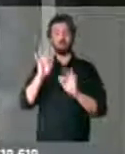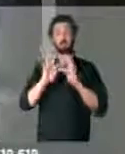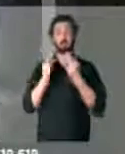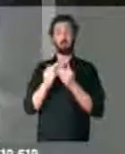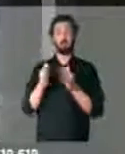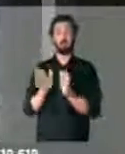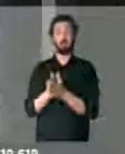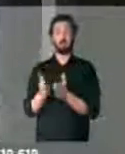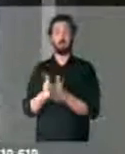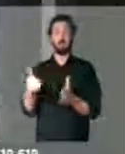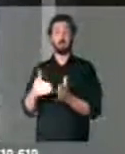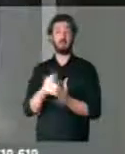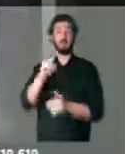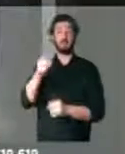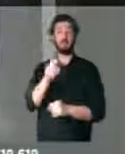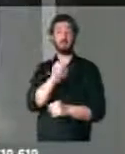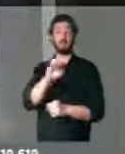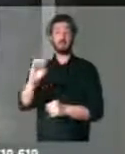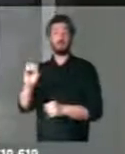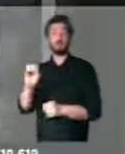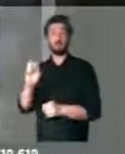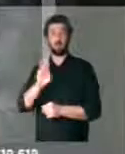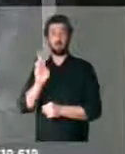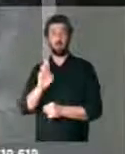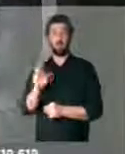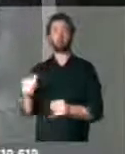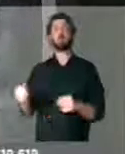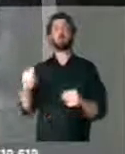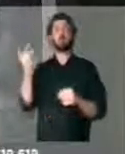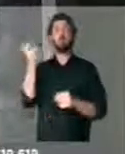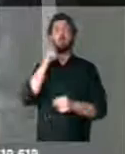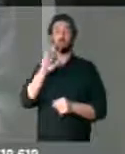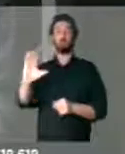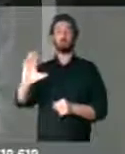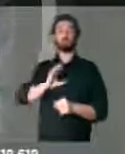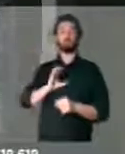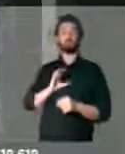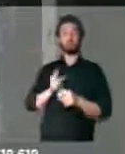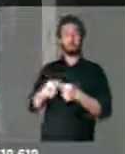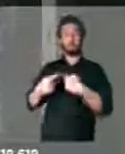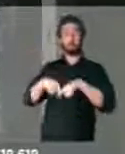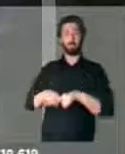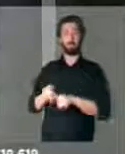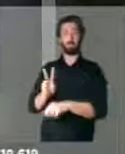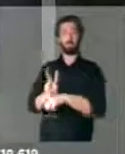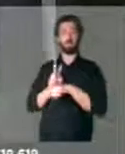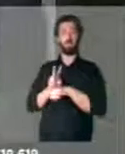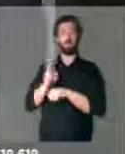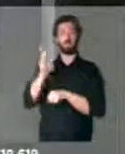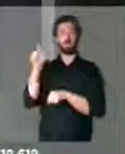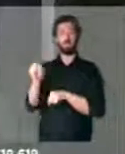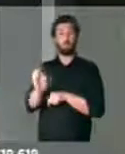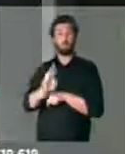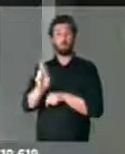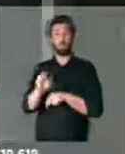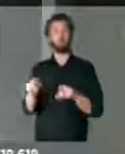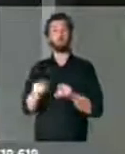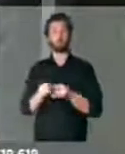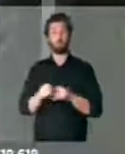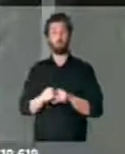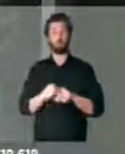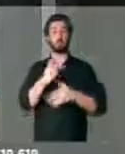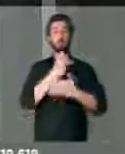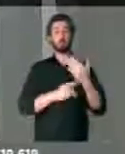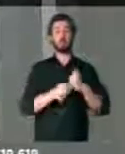de até R$ 1.800, que receberão até R$ 5.000 para aquisição de materiais de construção, e também o programa